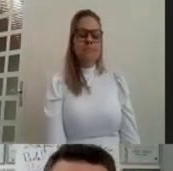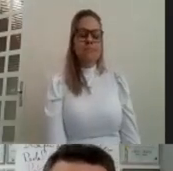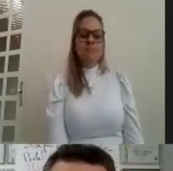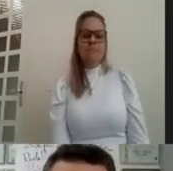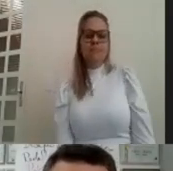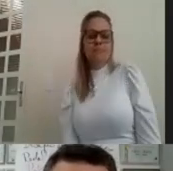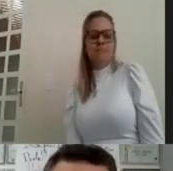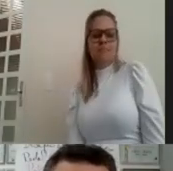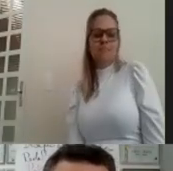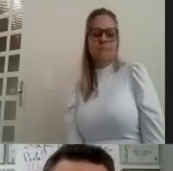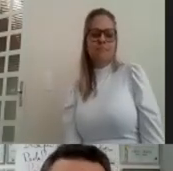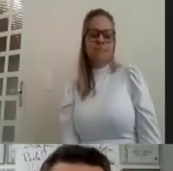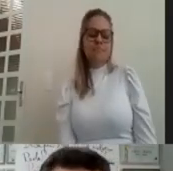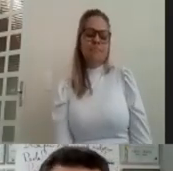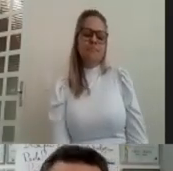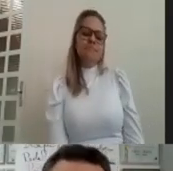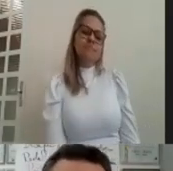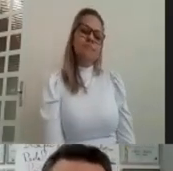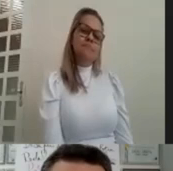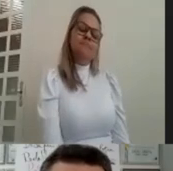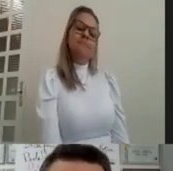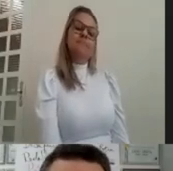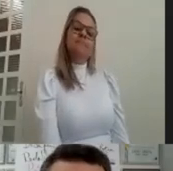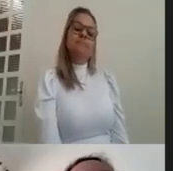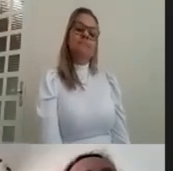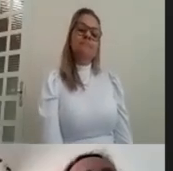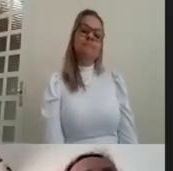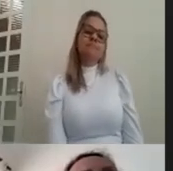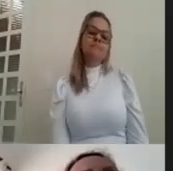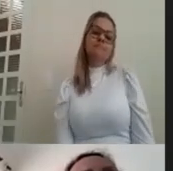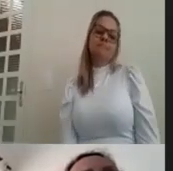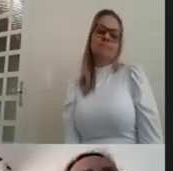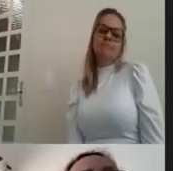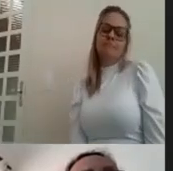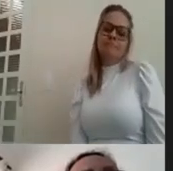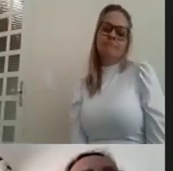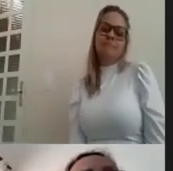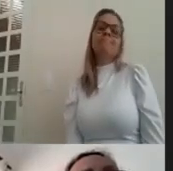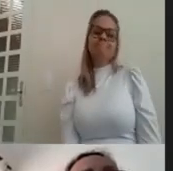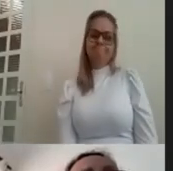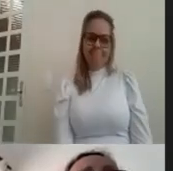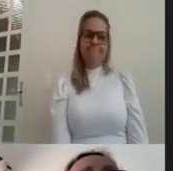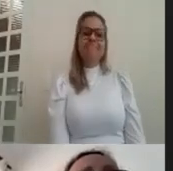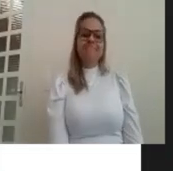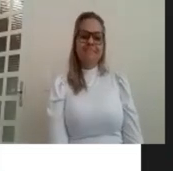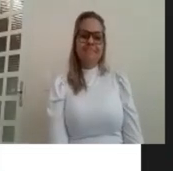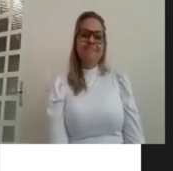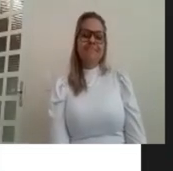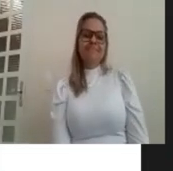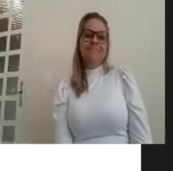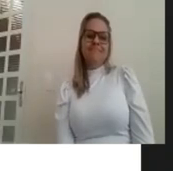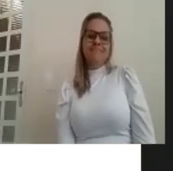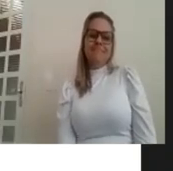trabalho. Então, se entregue procurando fazer o melhor para os seus clientes, tá bom? Sim, com